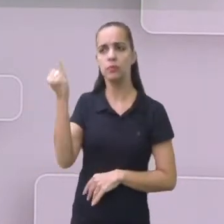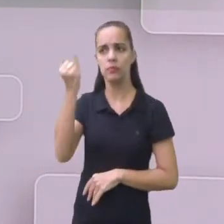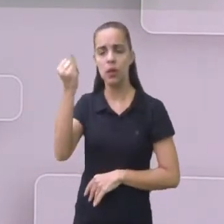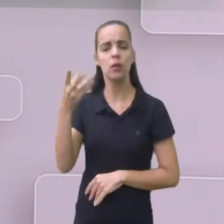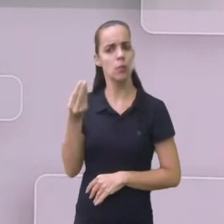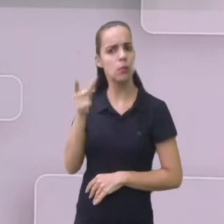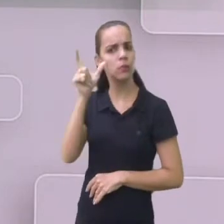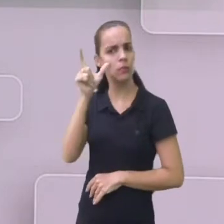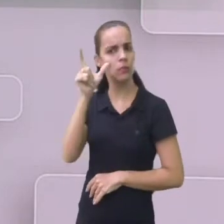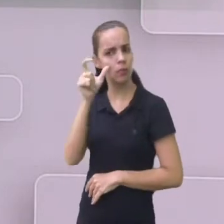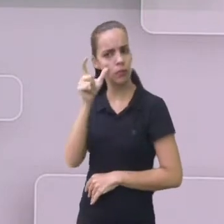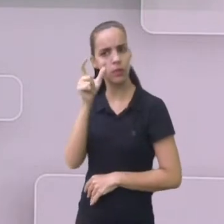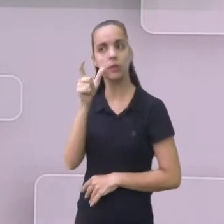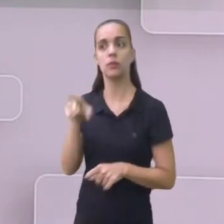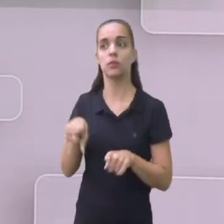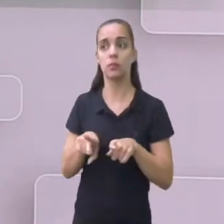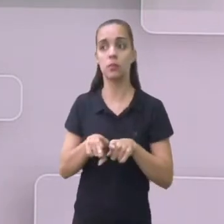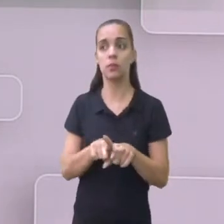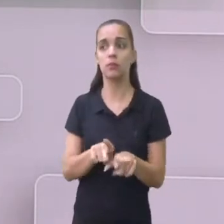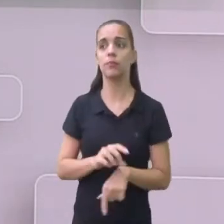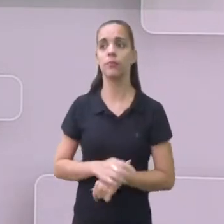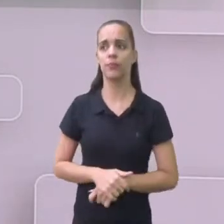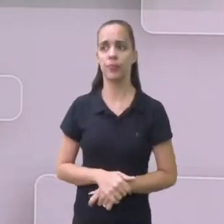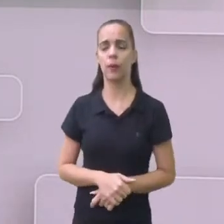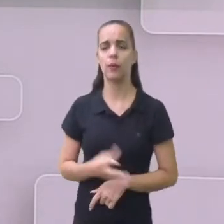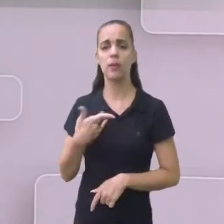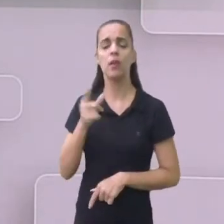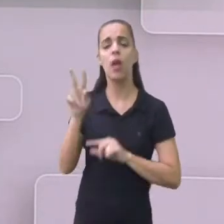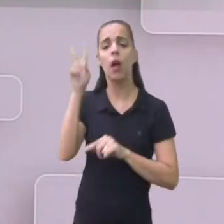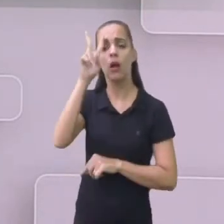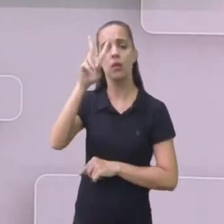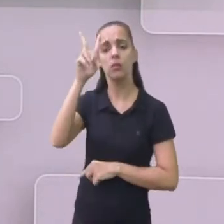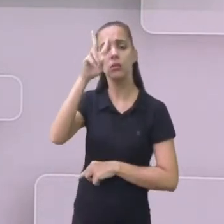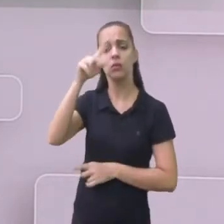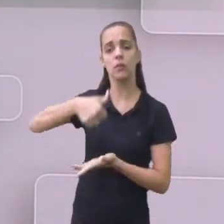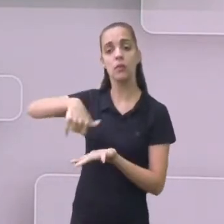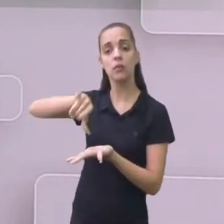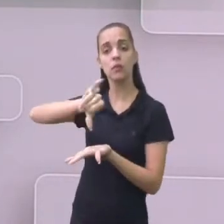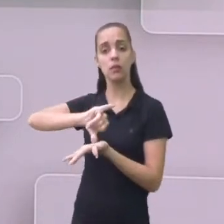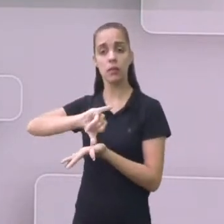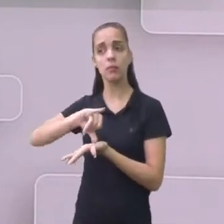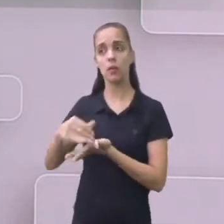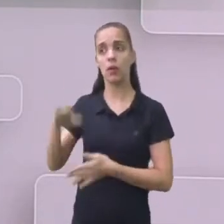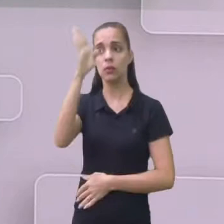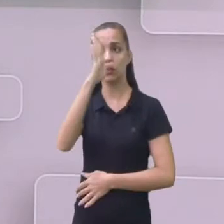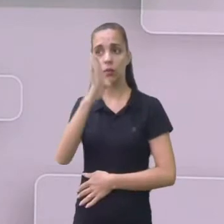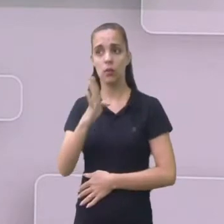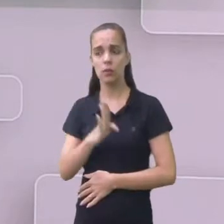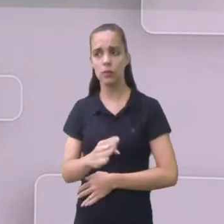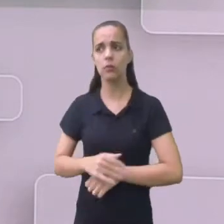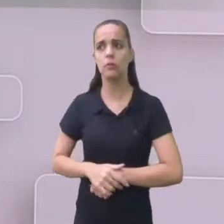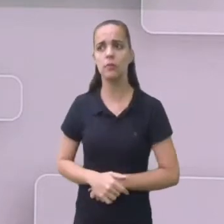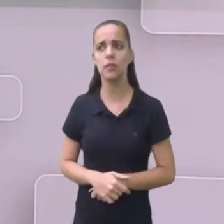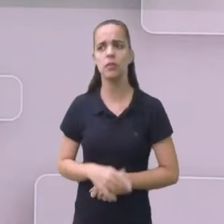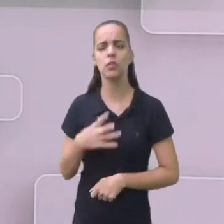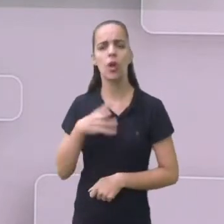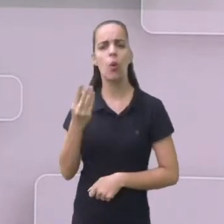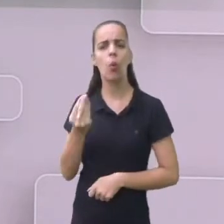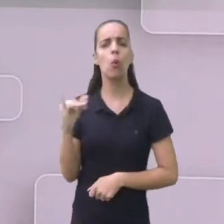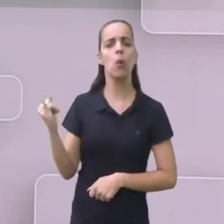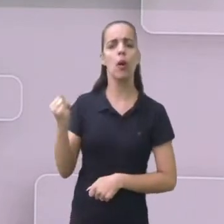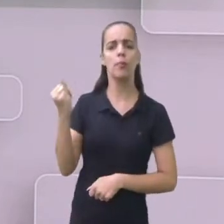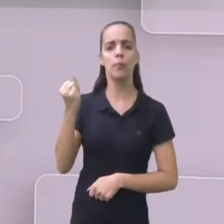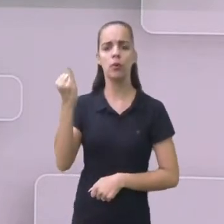muito interessante, inclusive, que é a história da capital do Brasil. Vocês já ouviram falar sobre capital, qual a importância